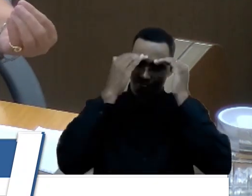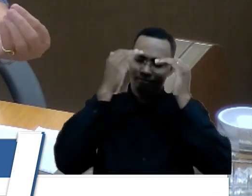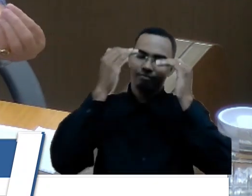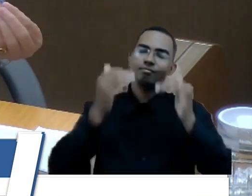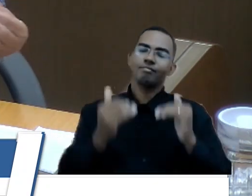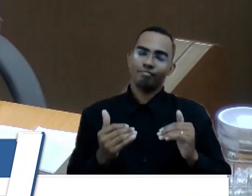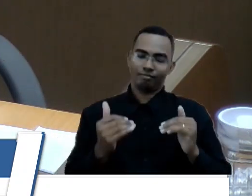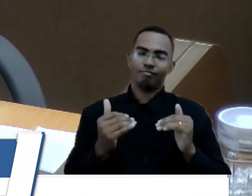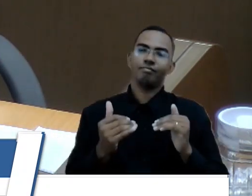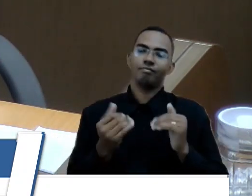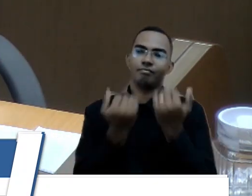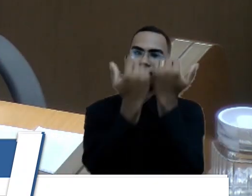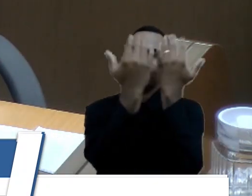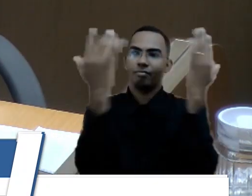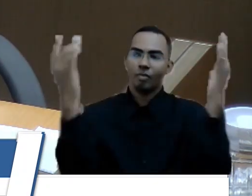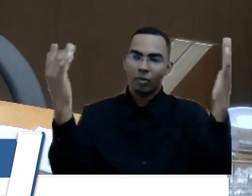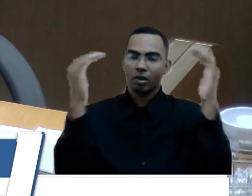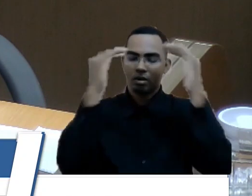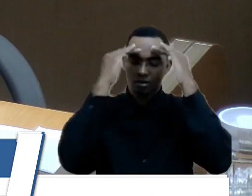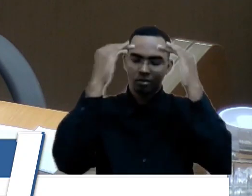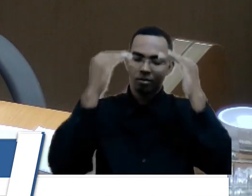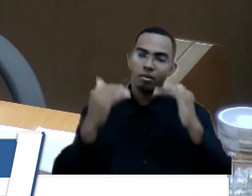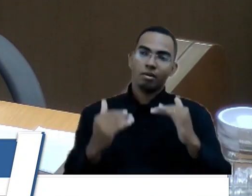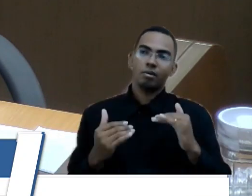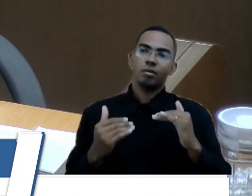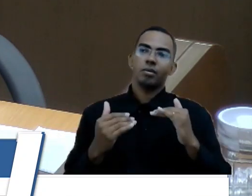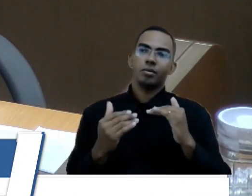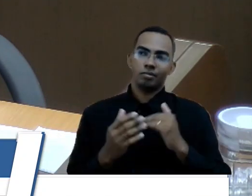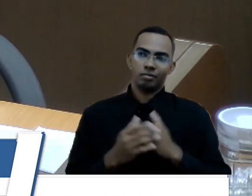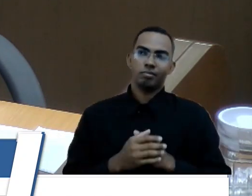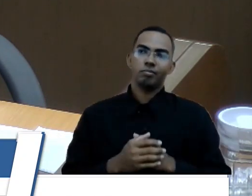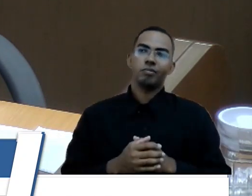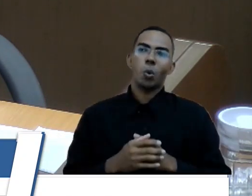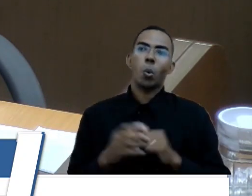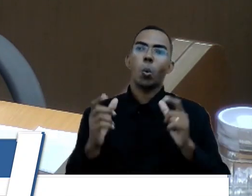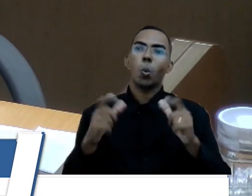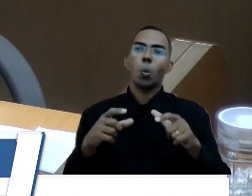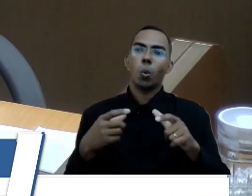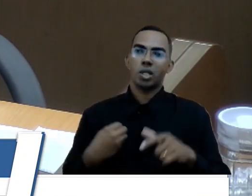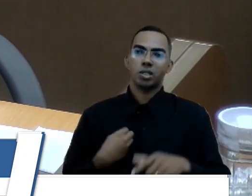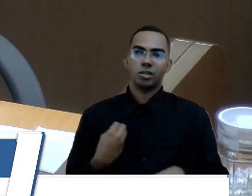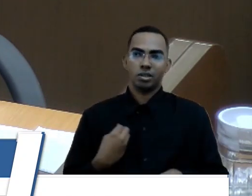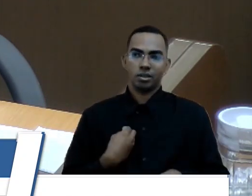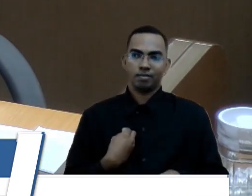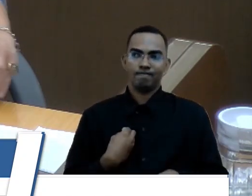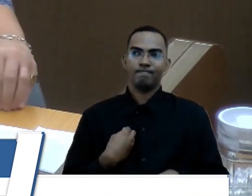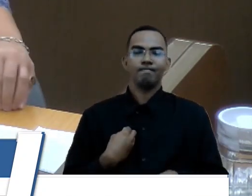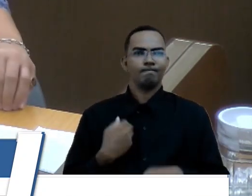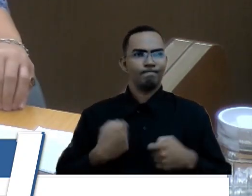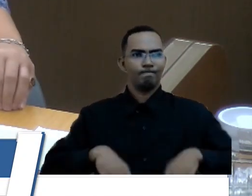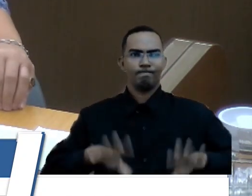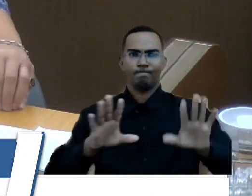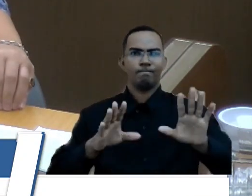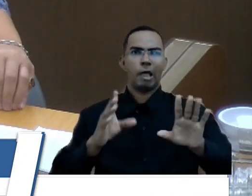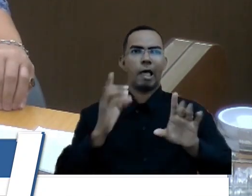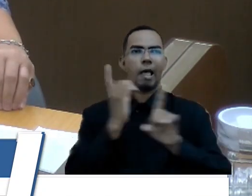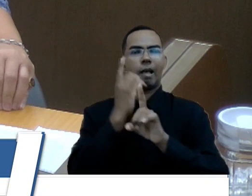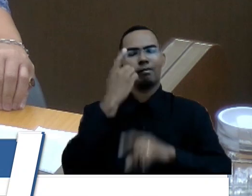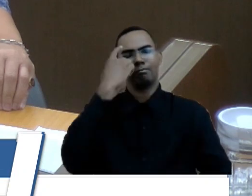o meio ambiente, eu respeito onde eu vivo. preciso nem de eu chegar a pensar no